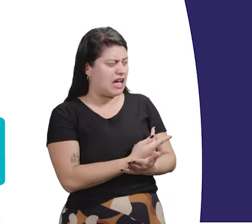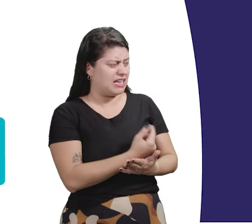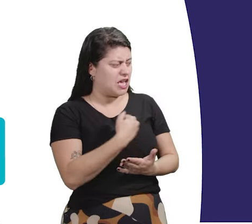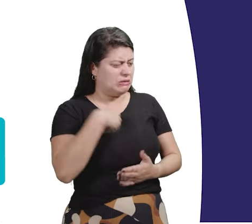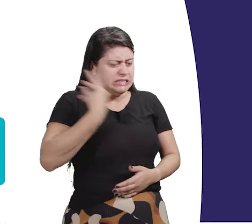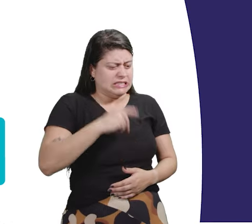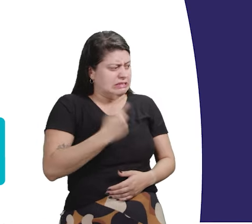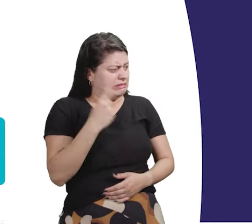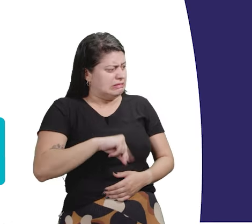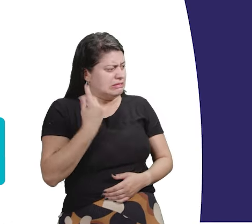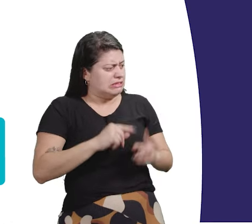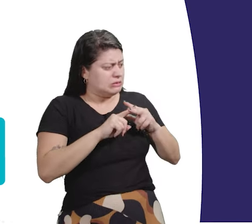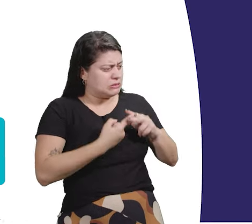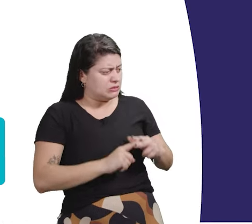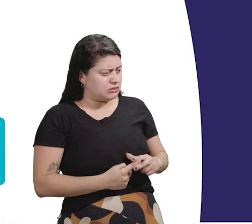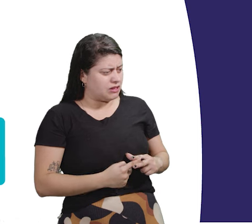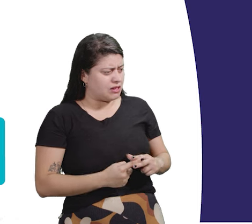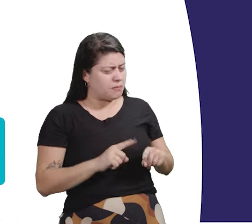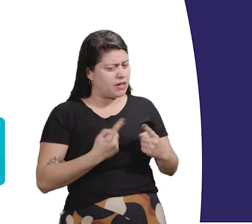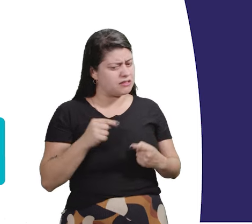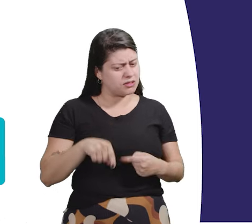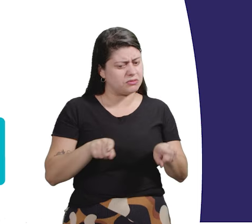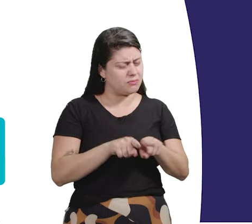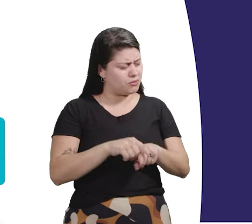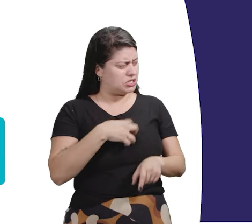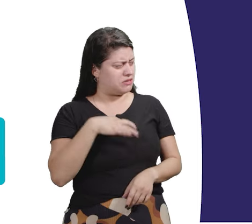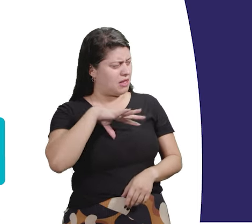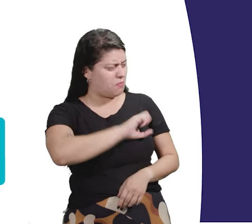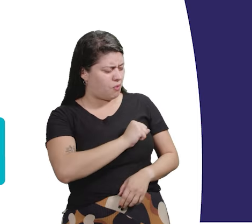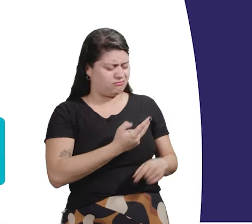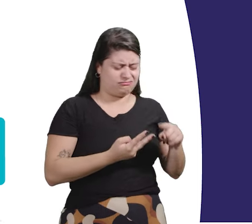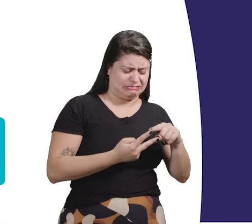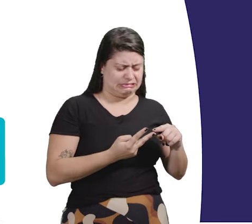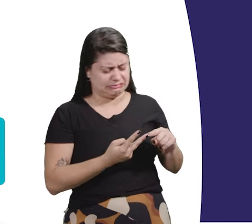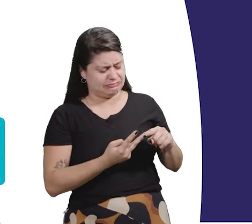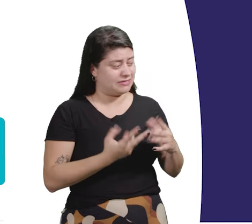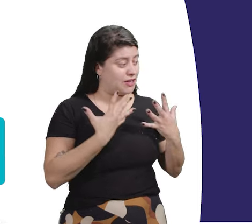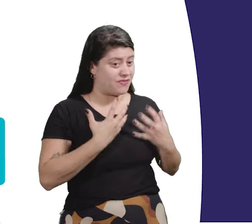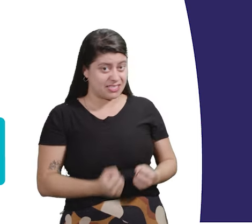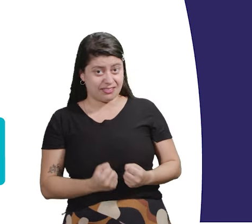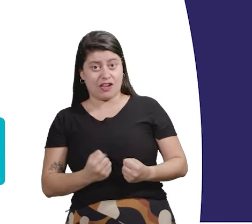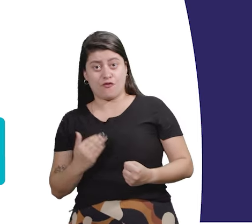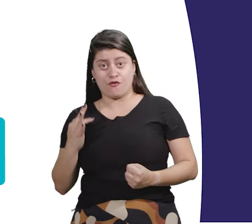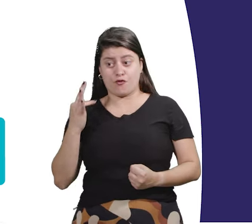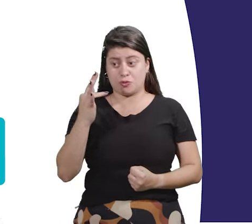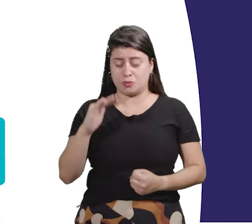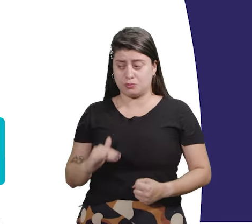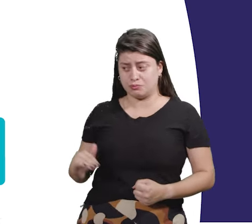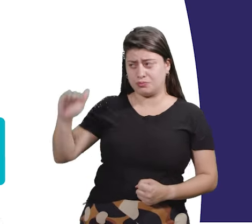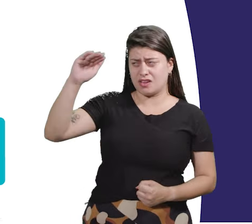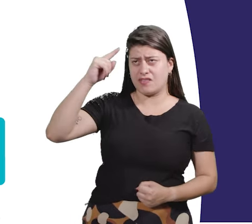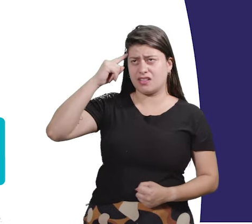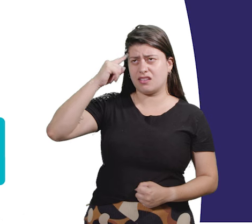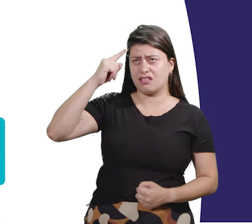também é uma forma de amor, né? E ele vai aceitar lá na frente e vai entender e vai processar que relações violentas são